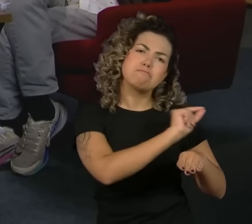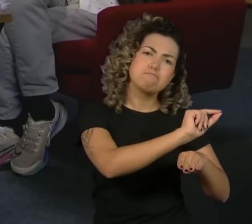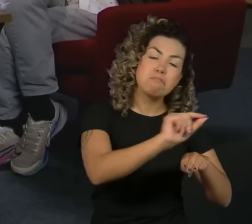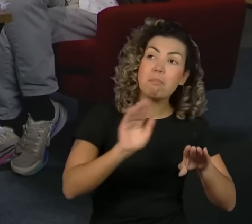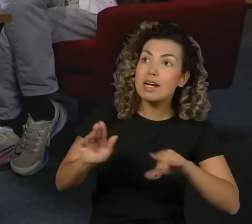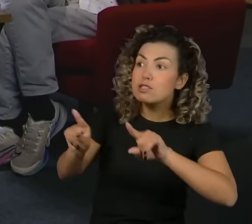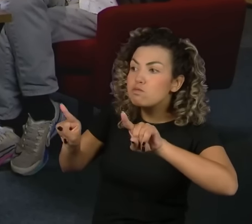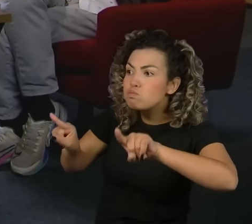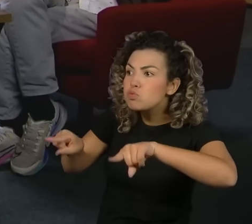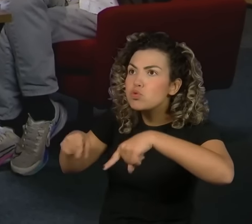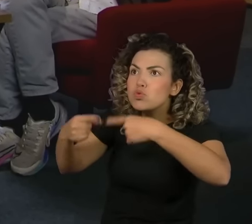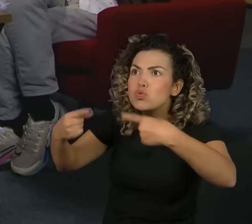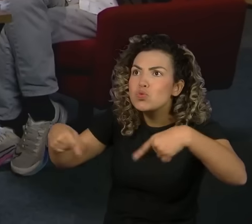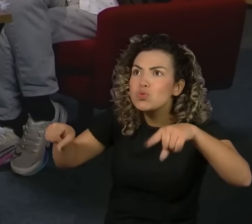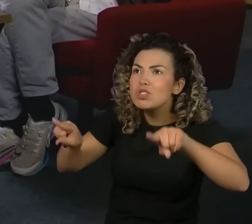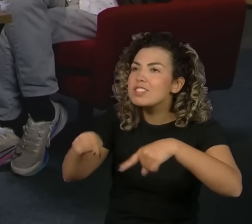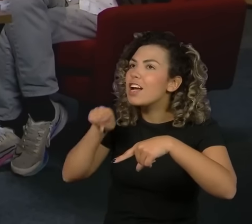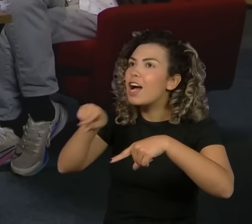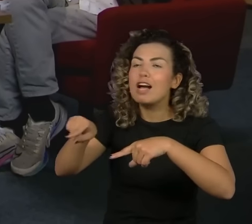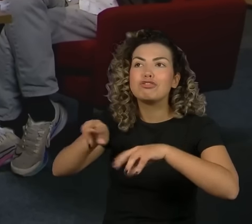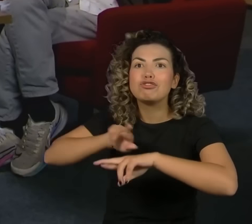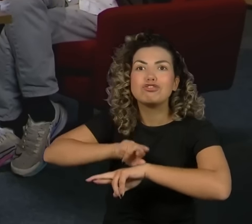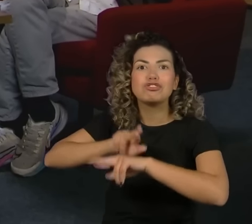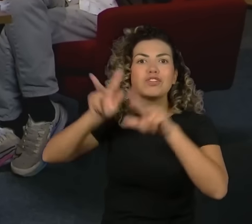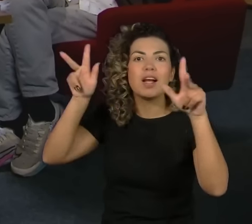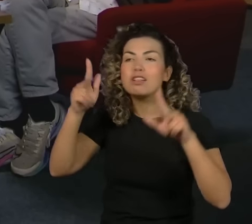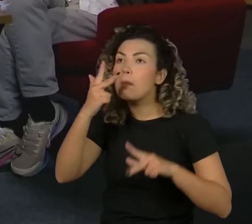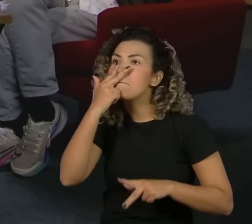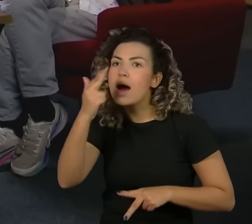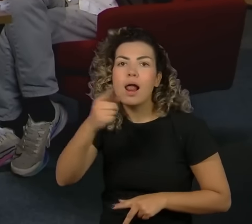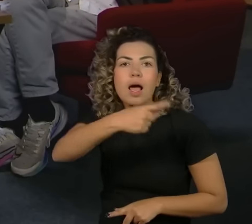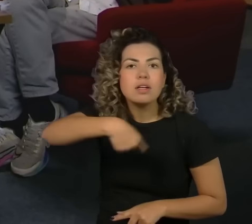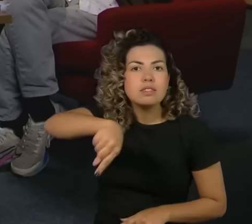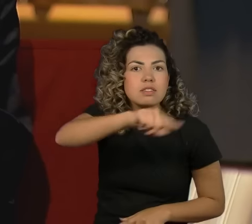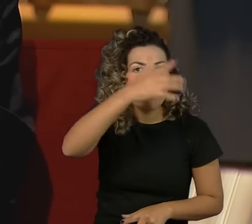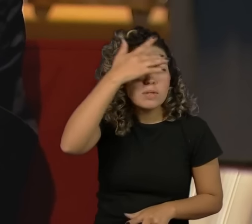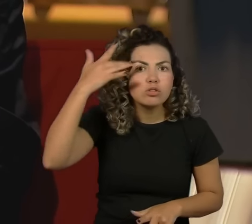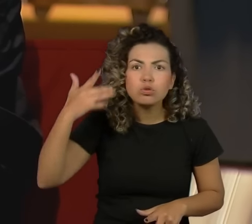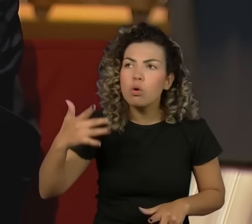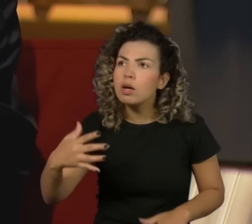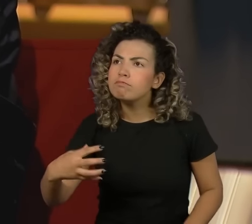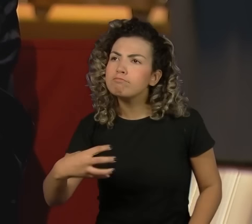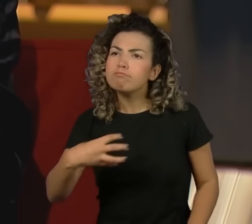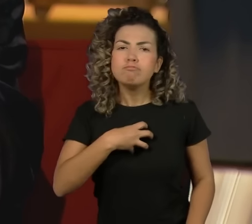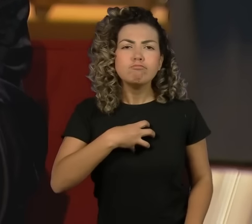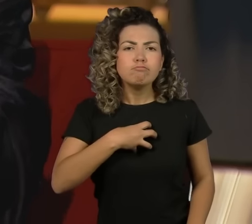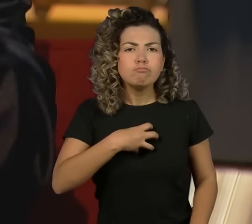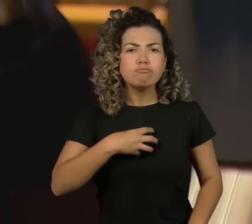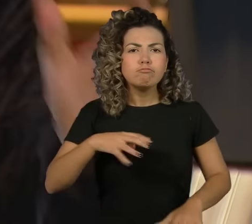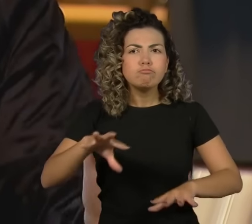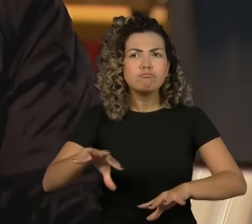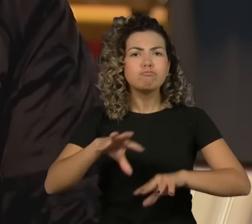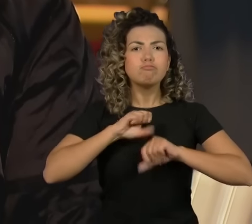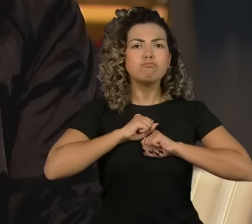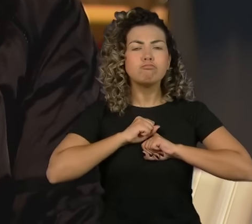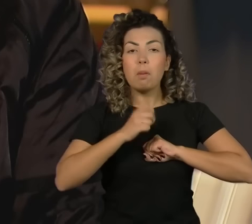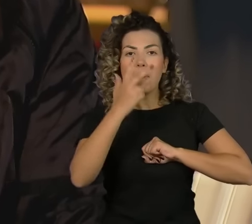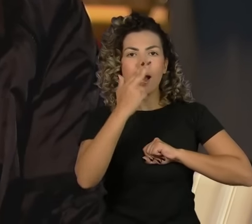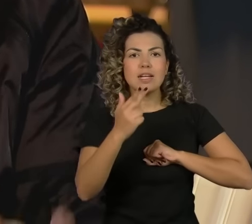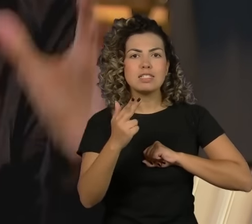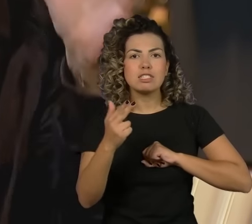de osmose com o povo, com o público, com as pessoas, que não tem muito filtro da razão.